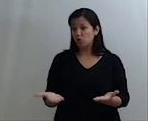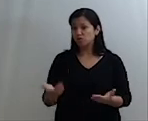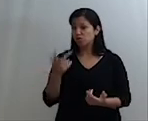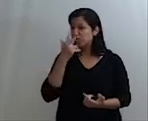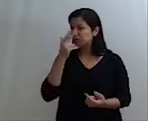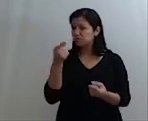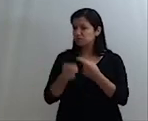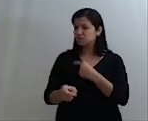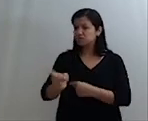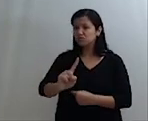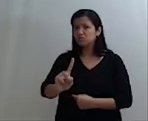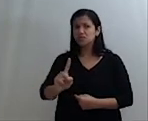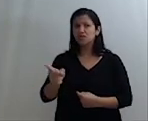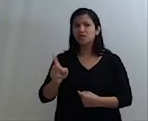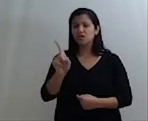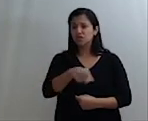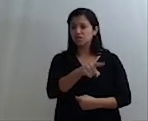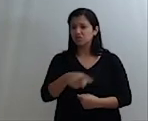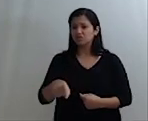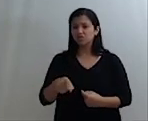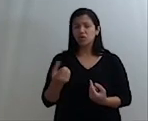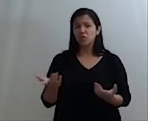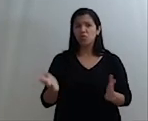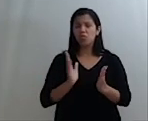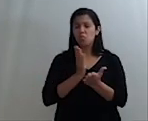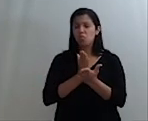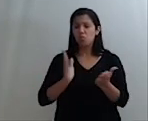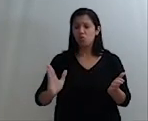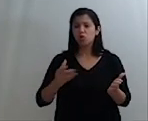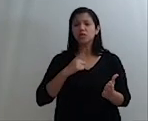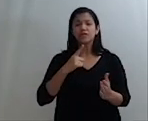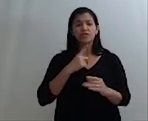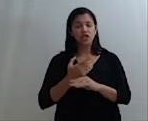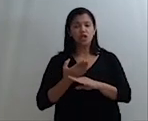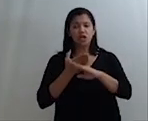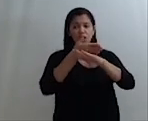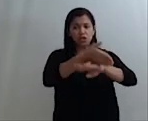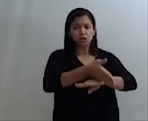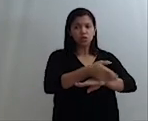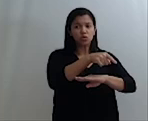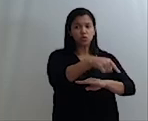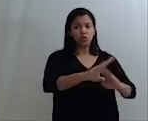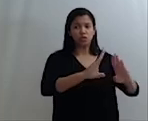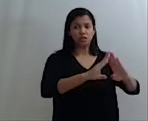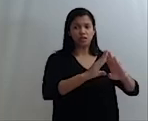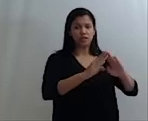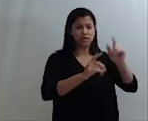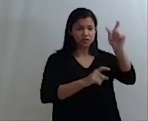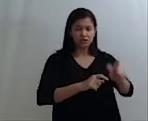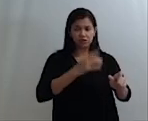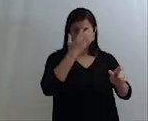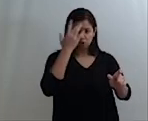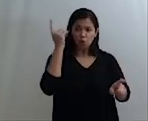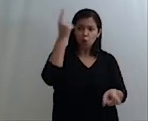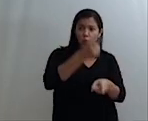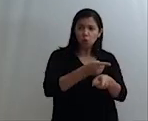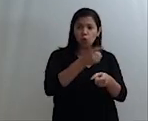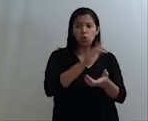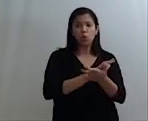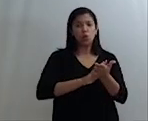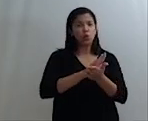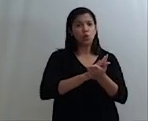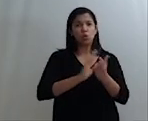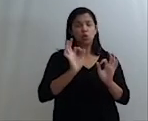encerrou-se a instrução houve busca e apreensão na casa do do do recorrente não se encontrou nada telefone